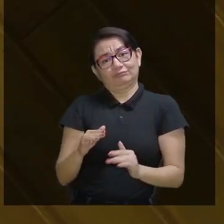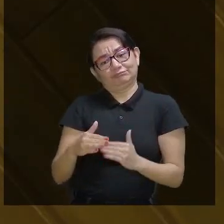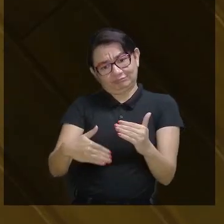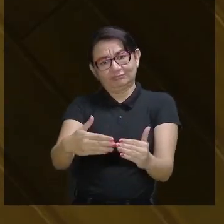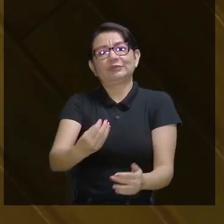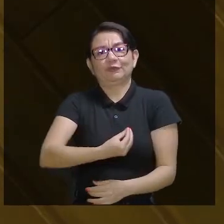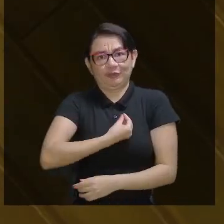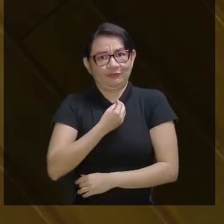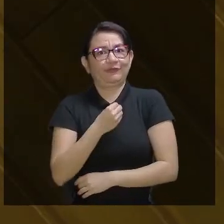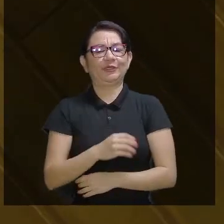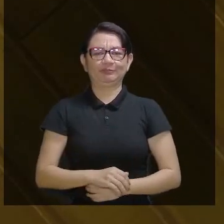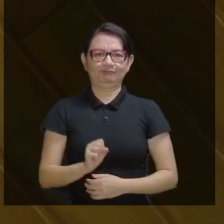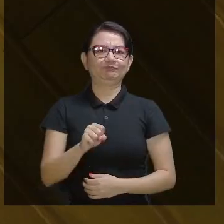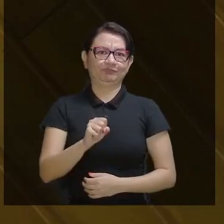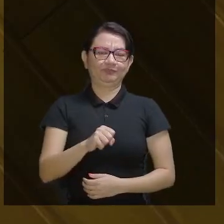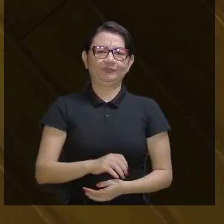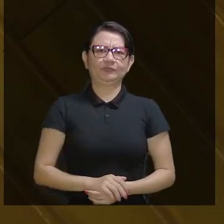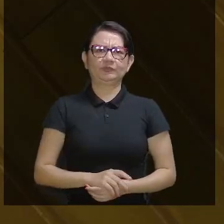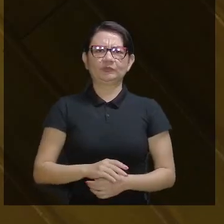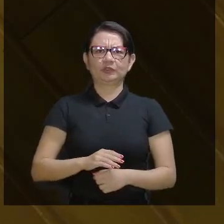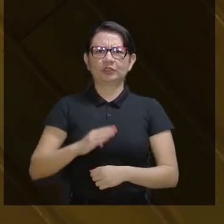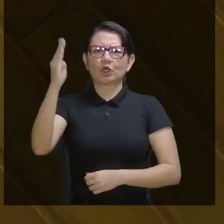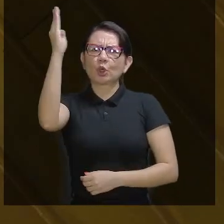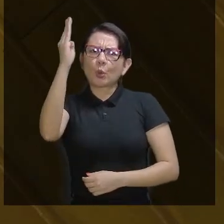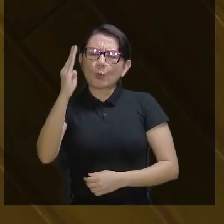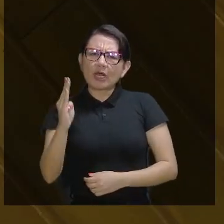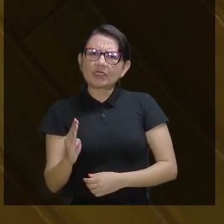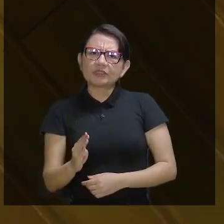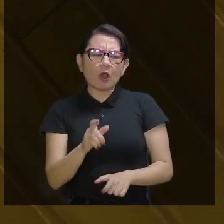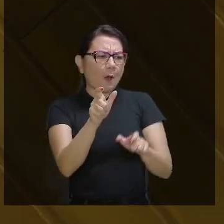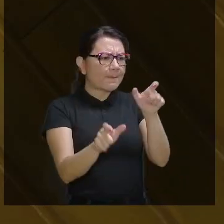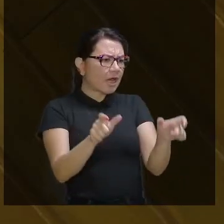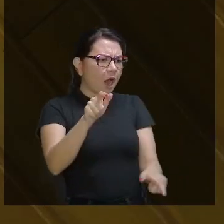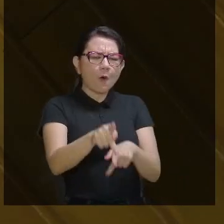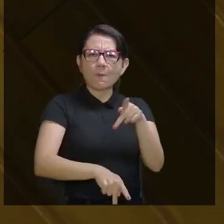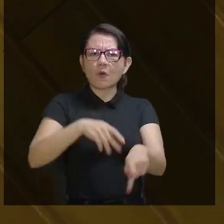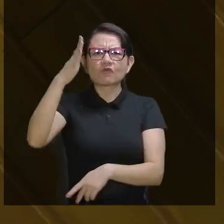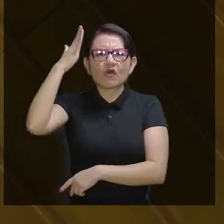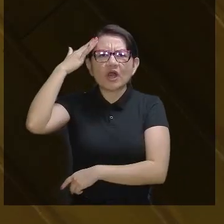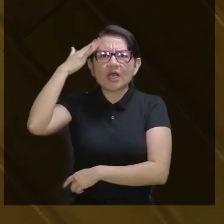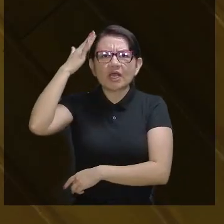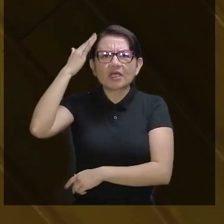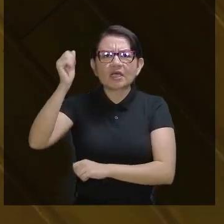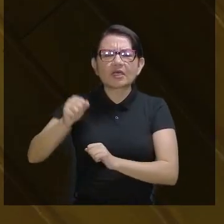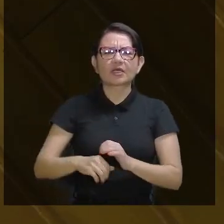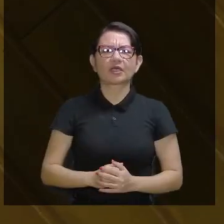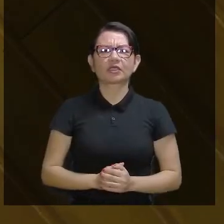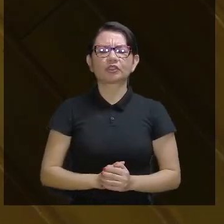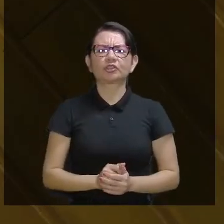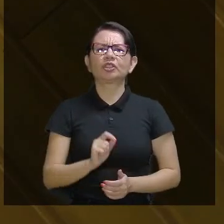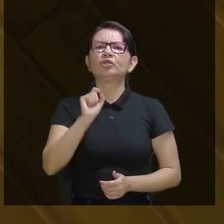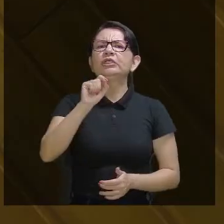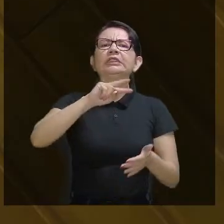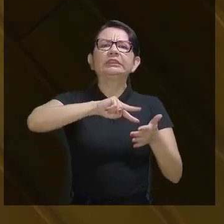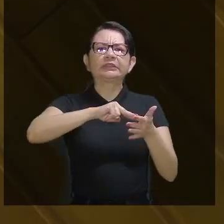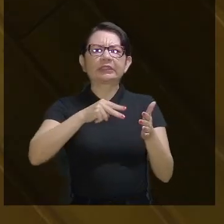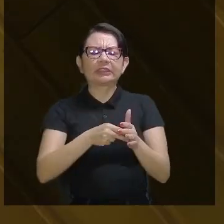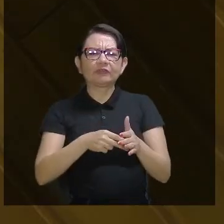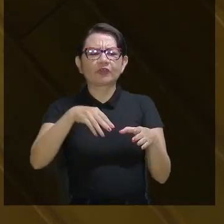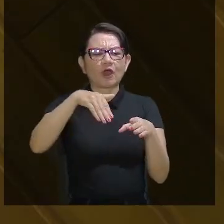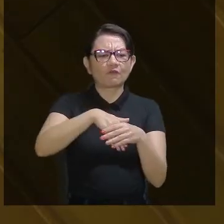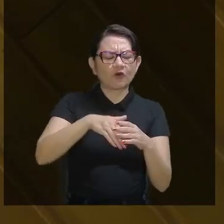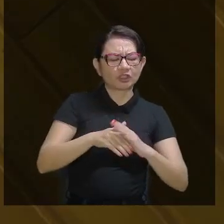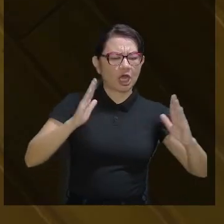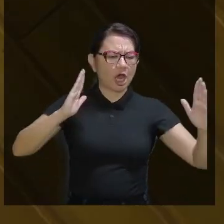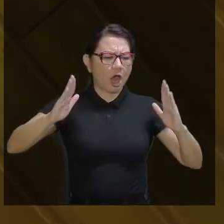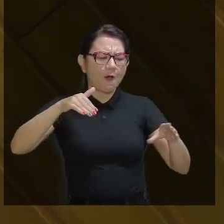um país em que as pessoas entendem que é uma eleição, o que é votar,